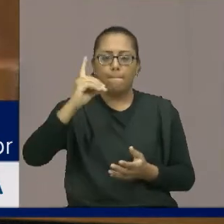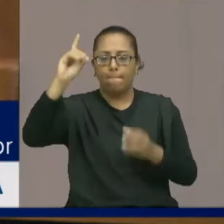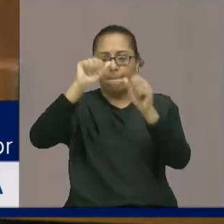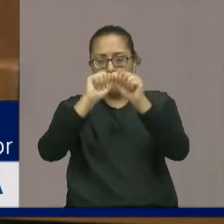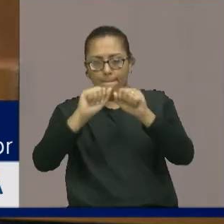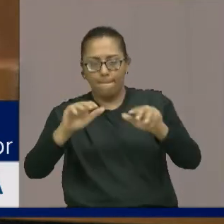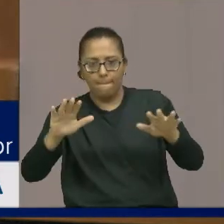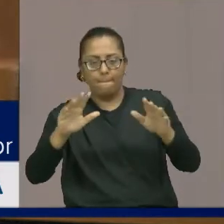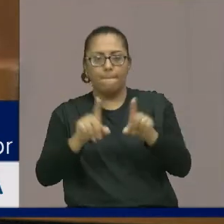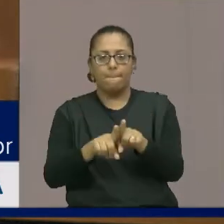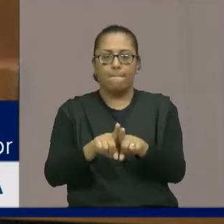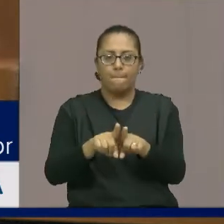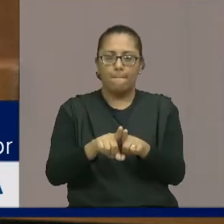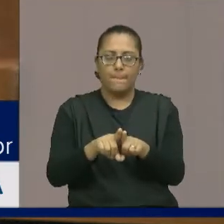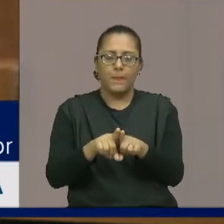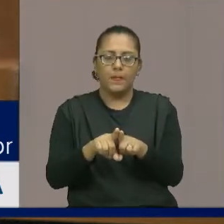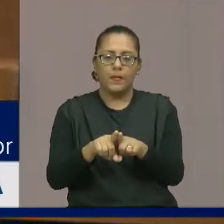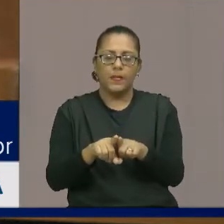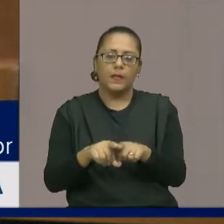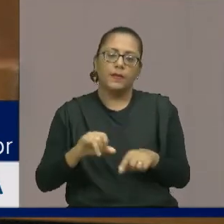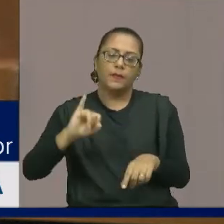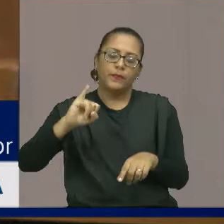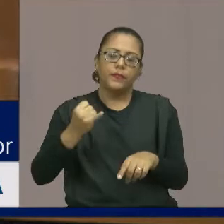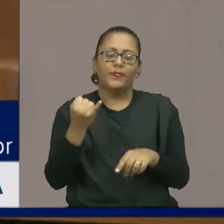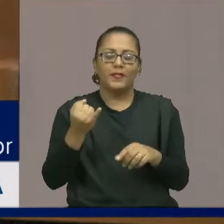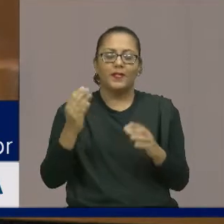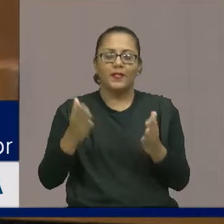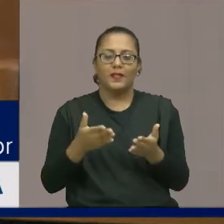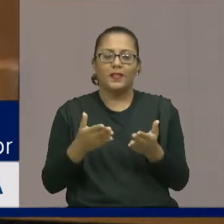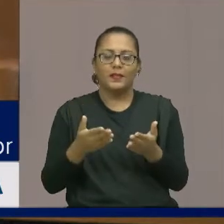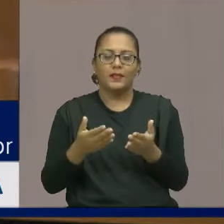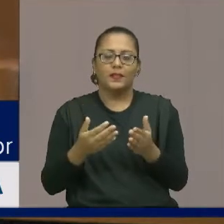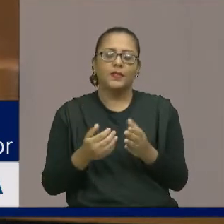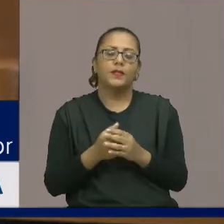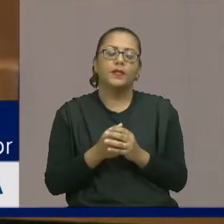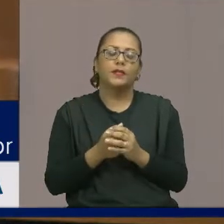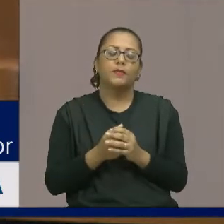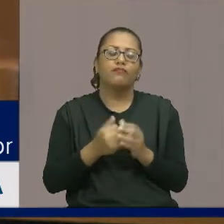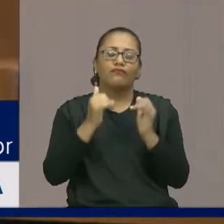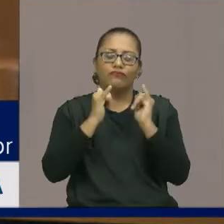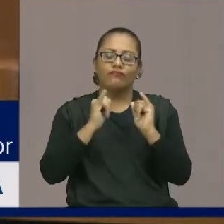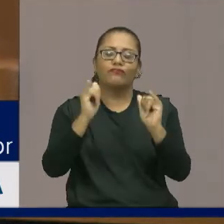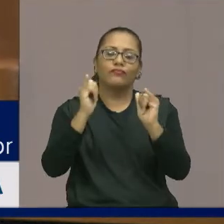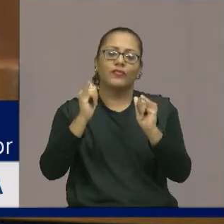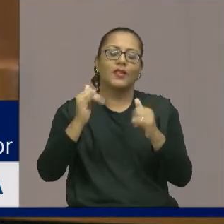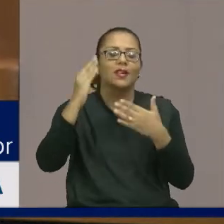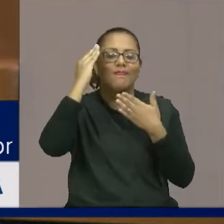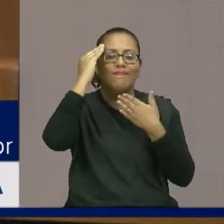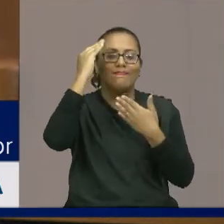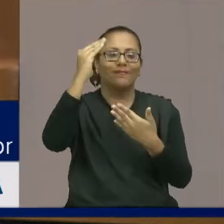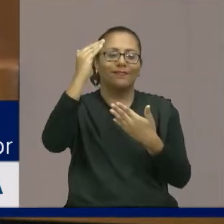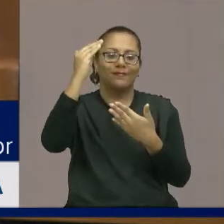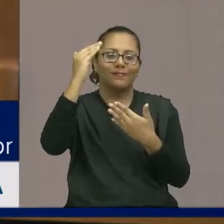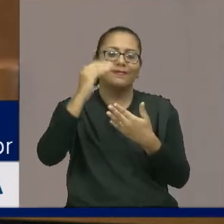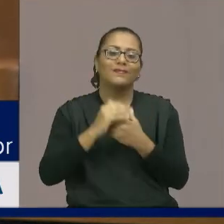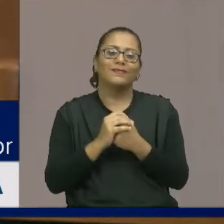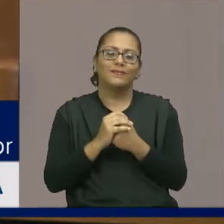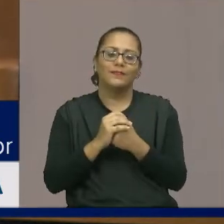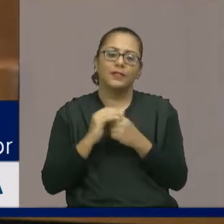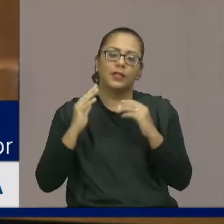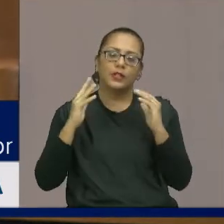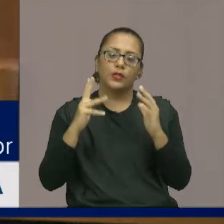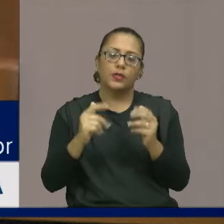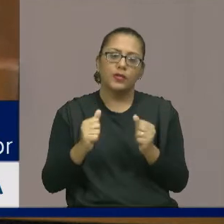aqui para deixar uma mensagem aí de agradecimento, agradecimento a